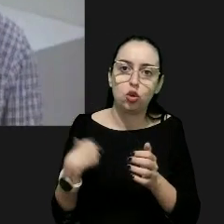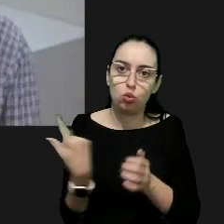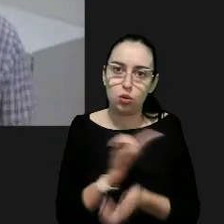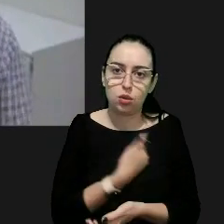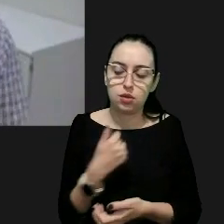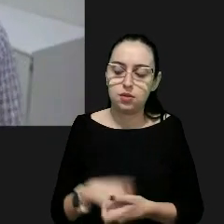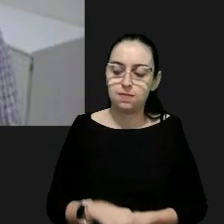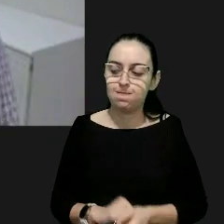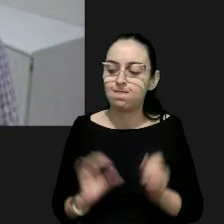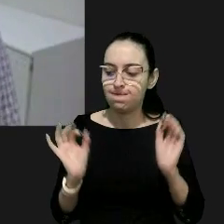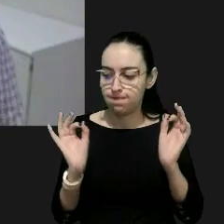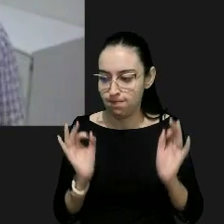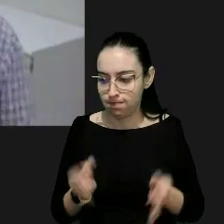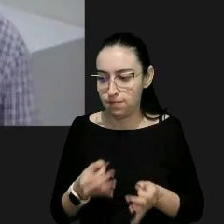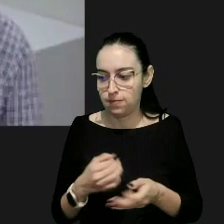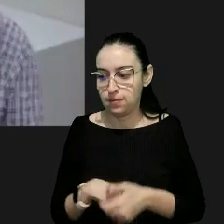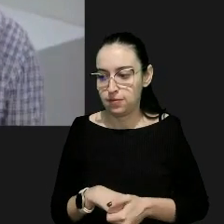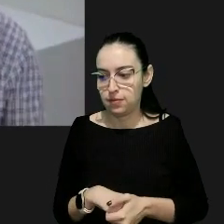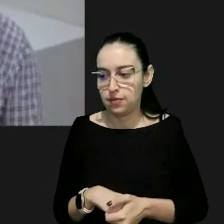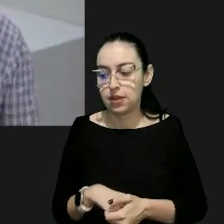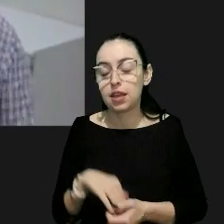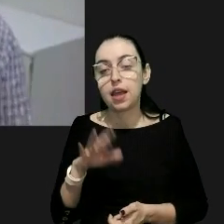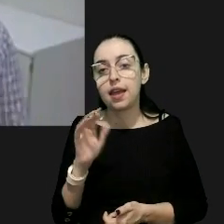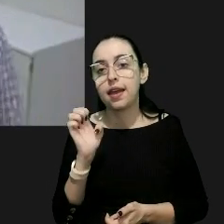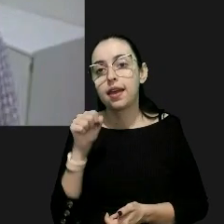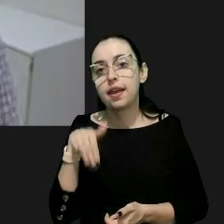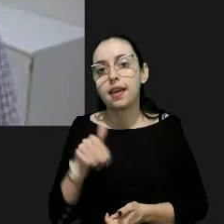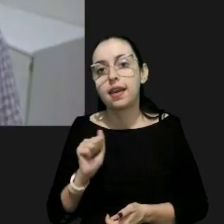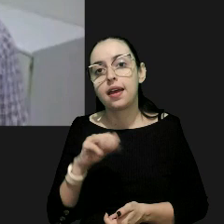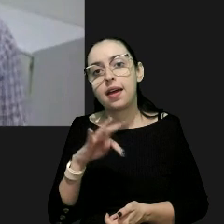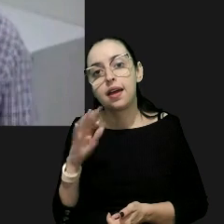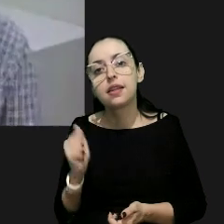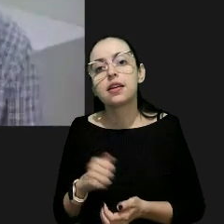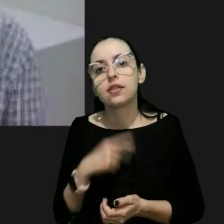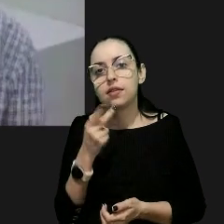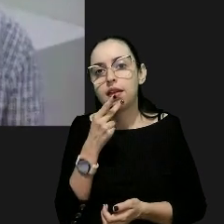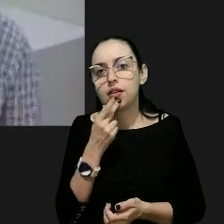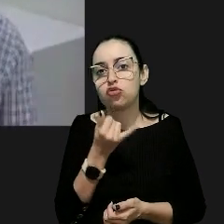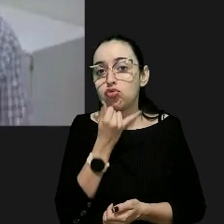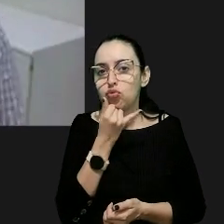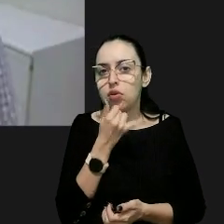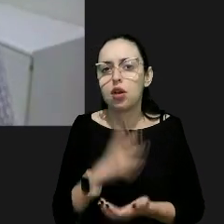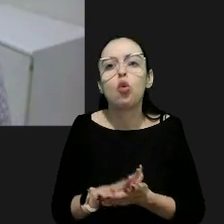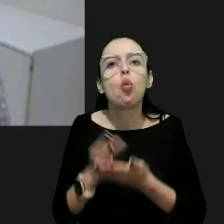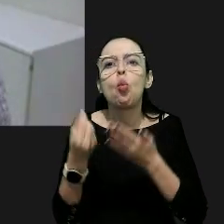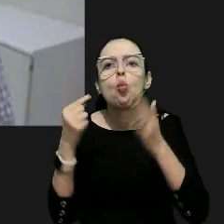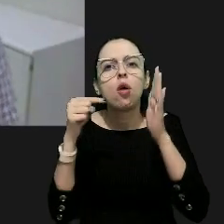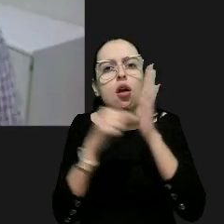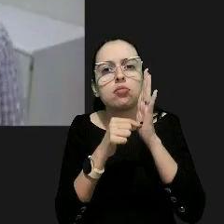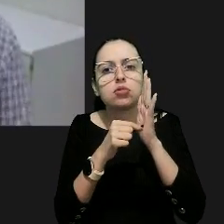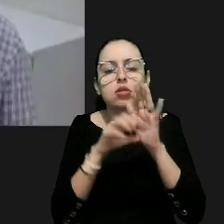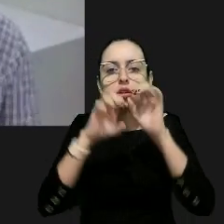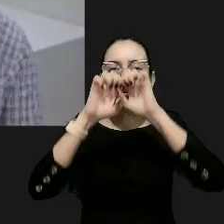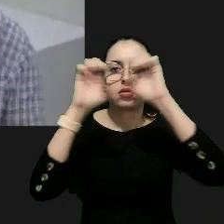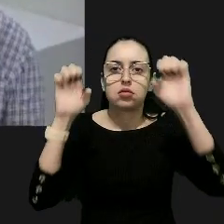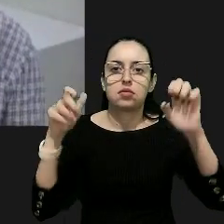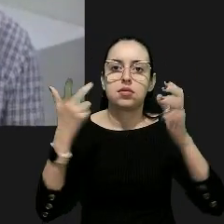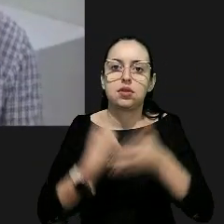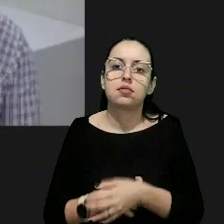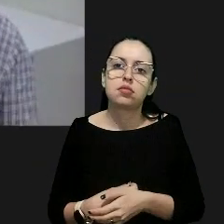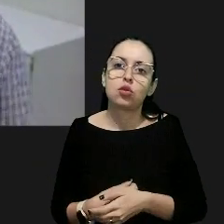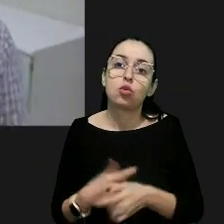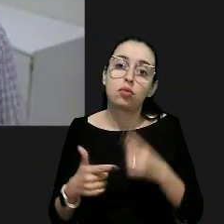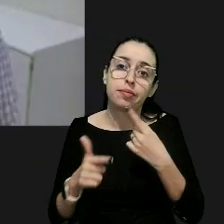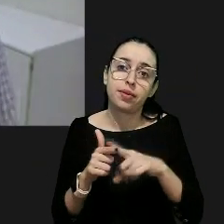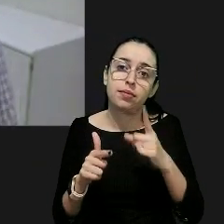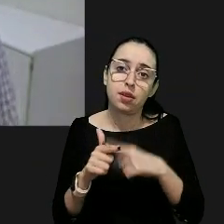quais são os nossos direitos, né? exatamente, exatamente. Fala, Renata, A desculpa. questão é como eles vão chegar